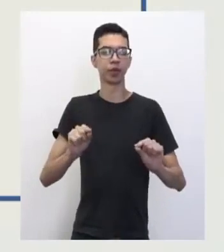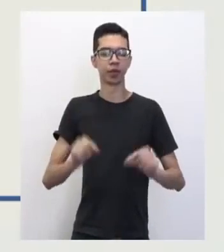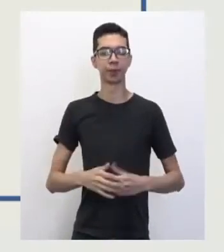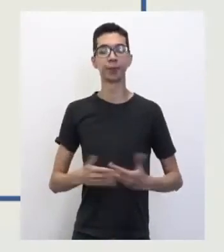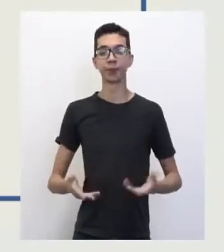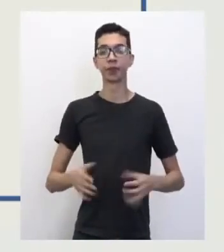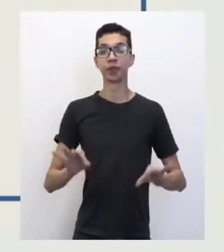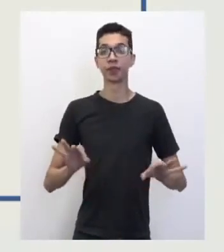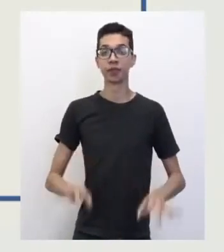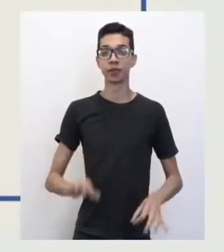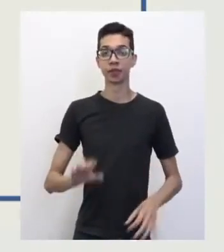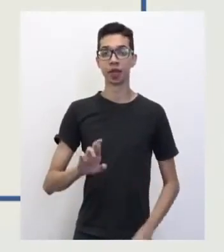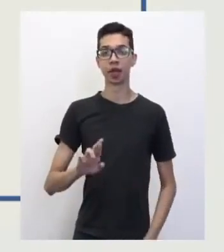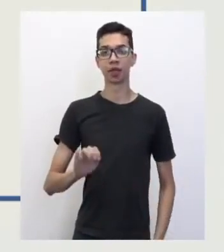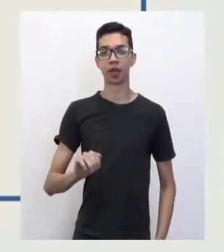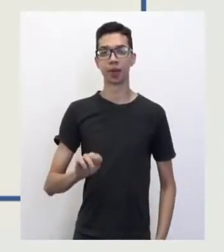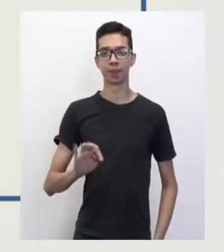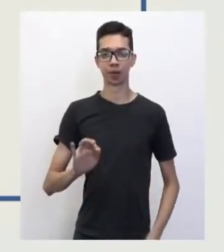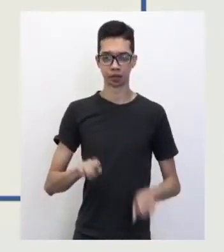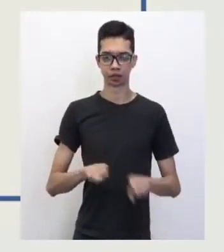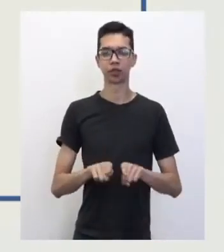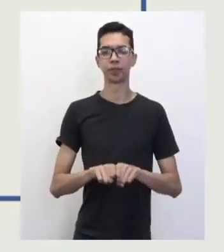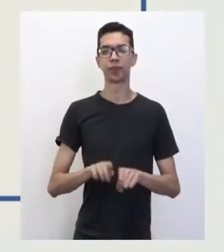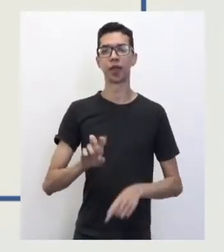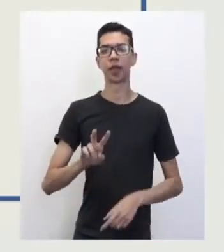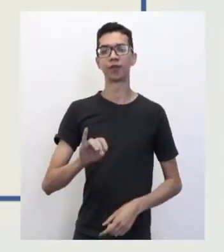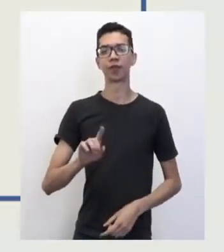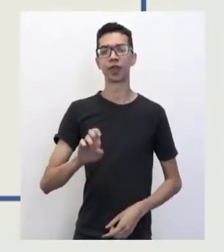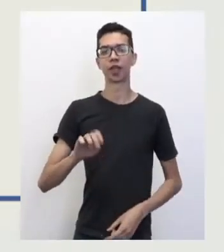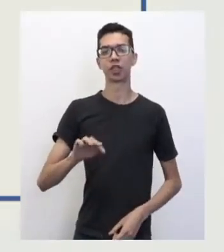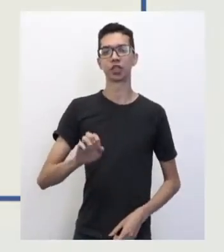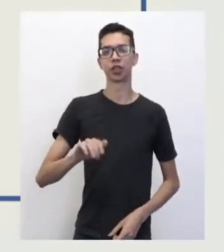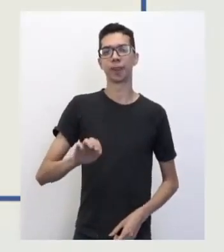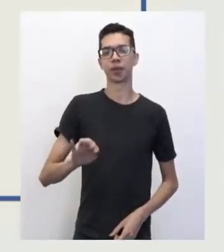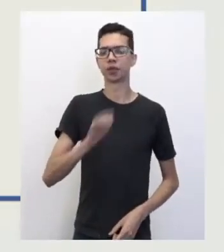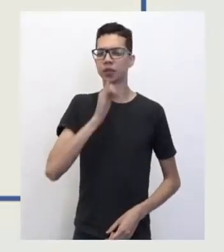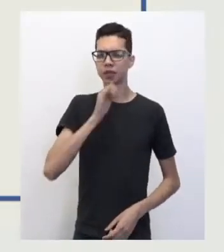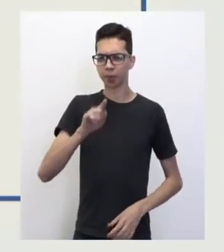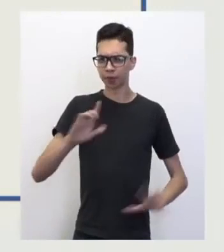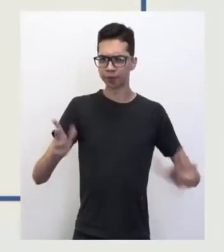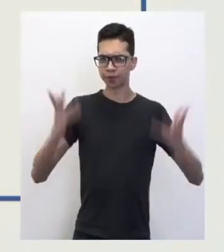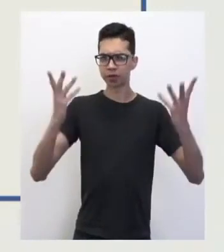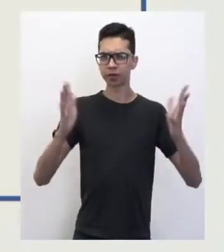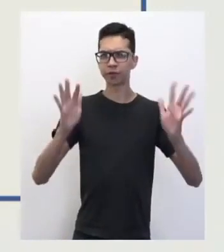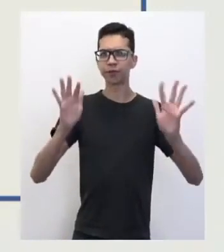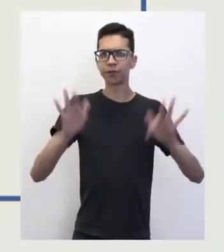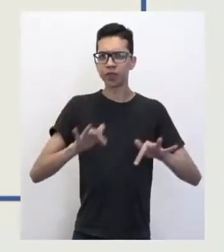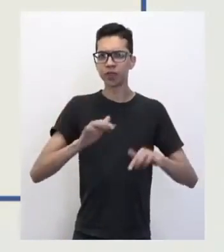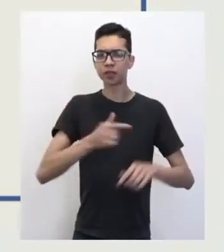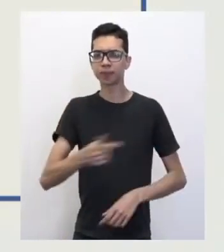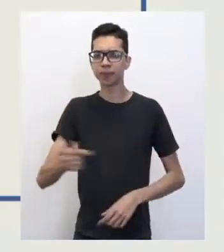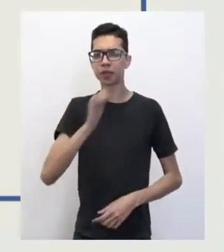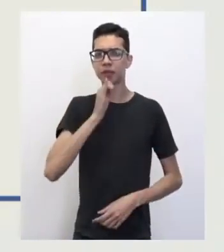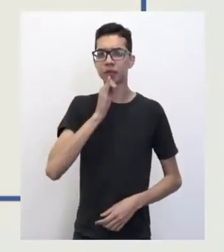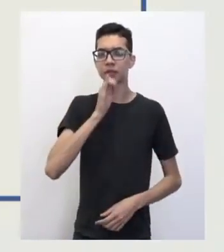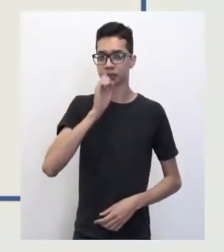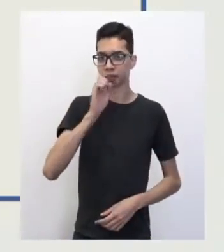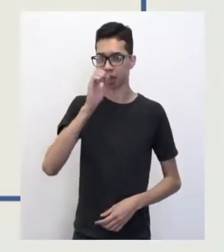evidentemente, digamos, você vai na festa no final de semana? Certamente,